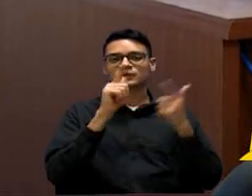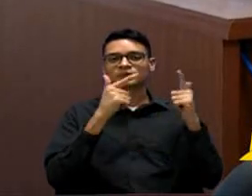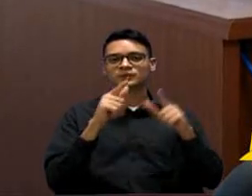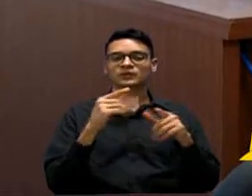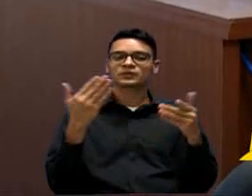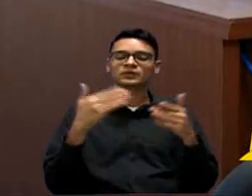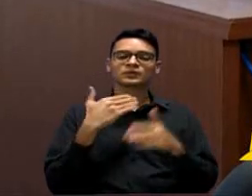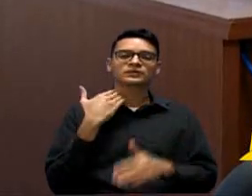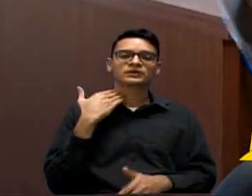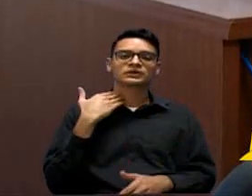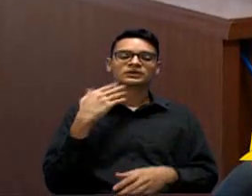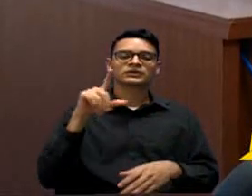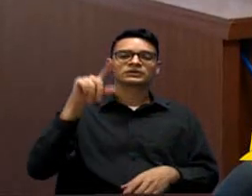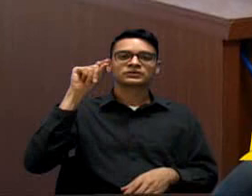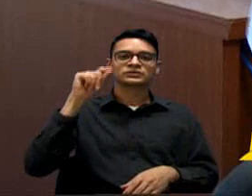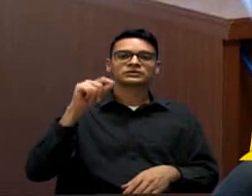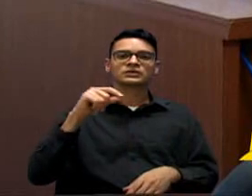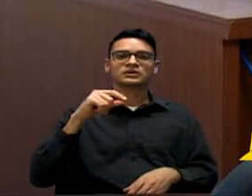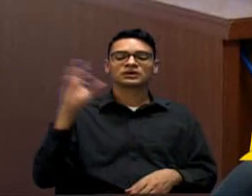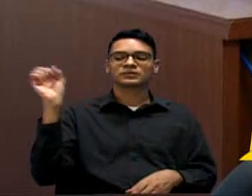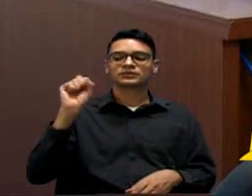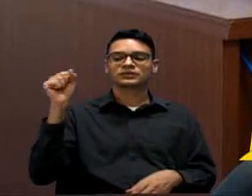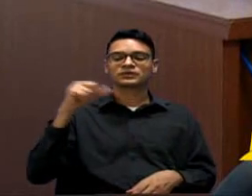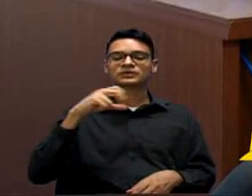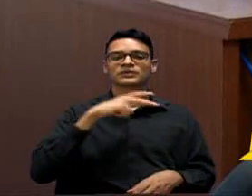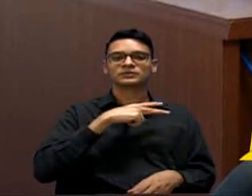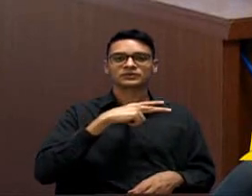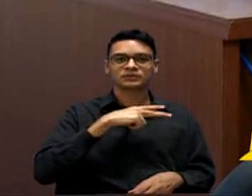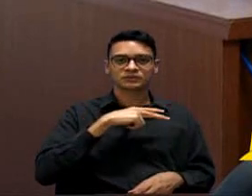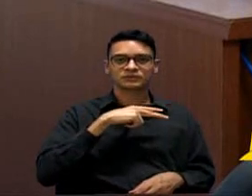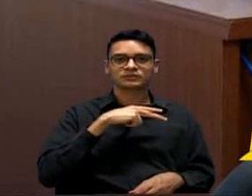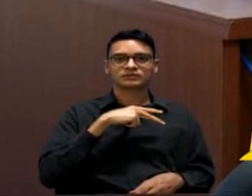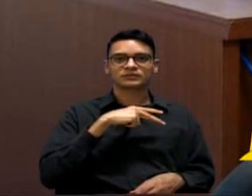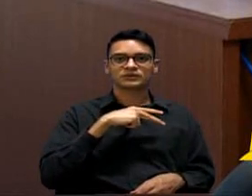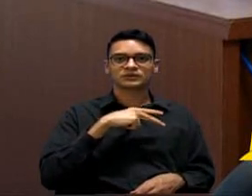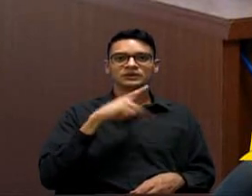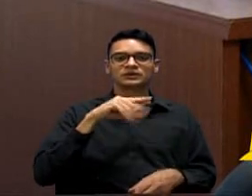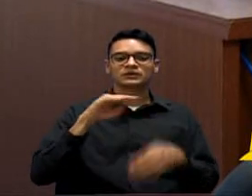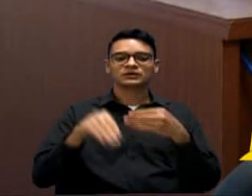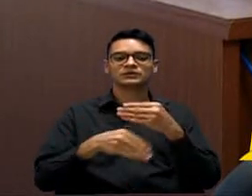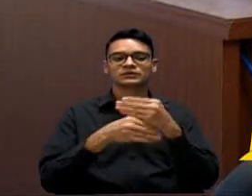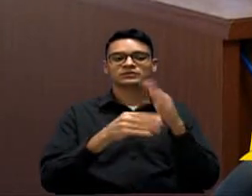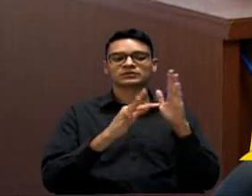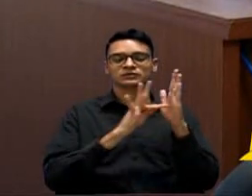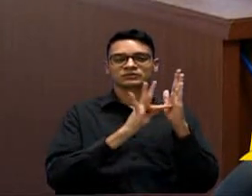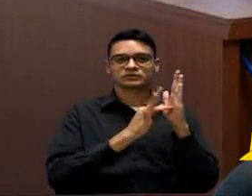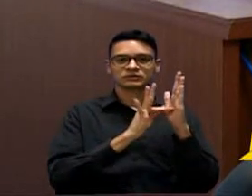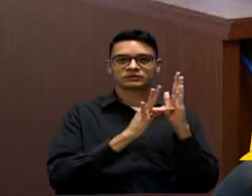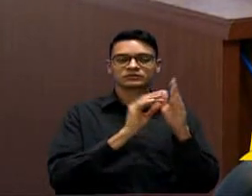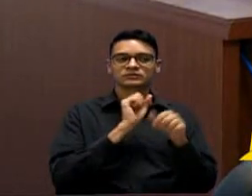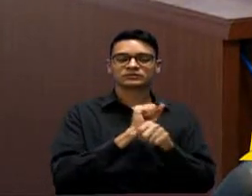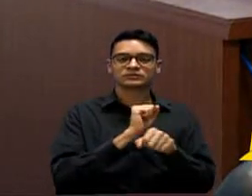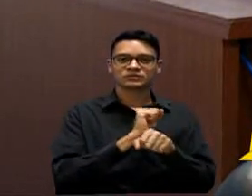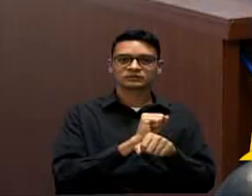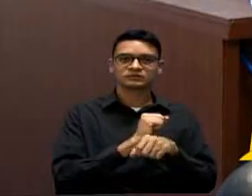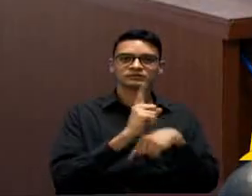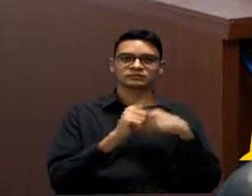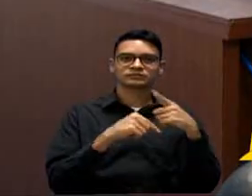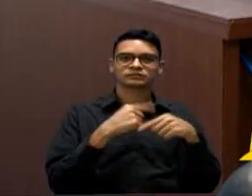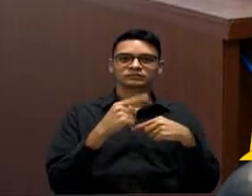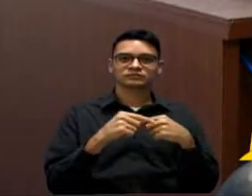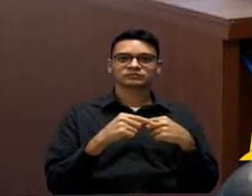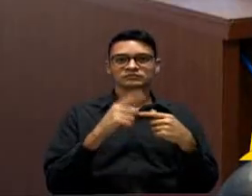banco qualquer para fazer a sua aposentadoria privada, ou espera esse convênio da Funserv. Da Prefeitura Municipal de Sorocaba. É essa a ideia.